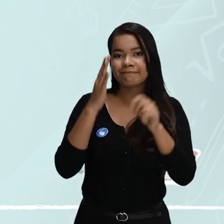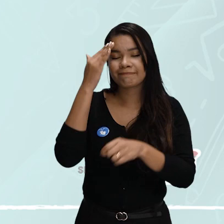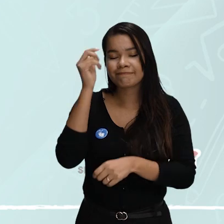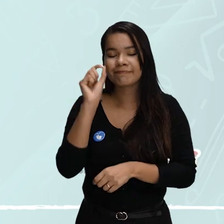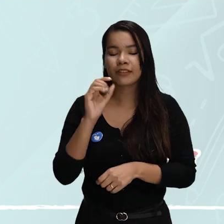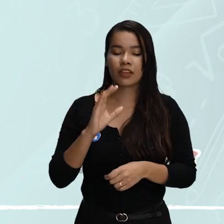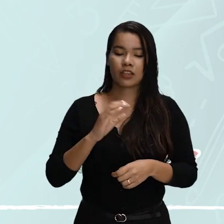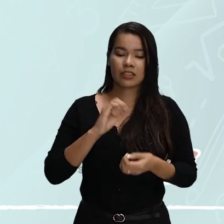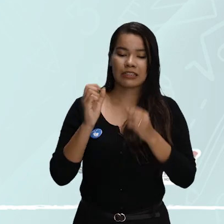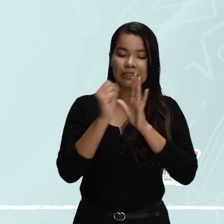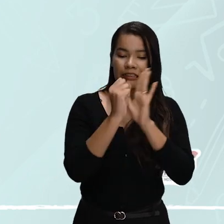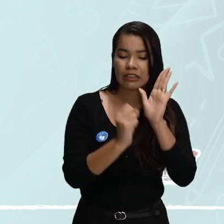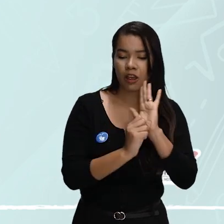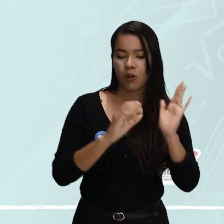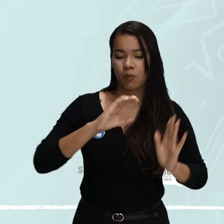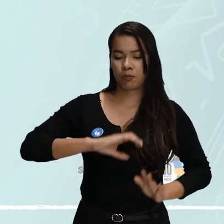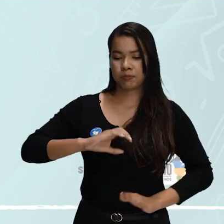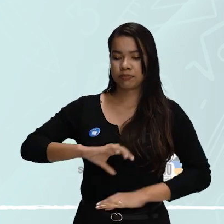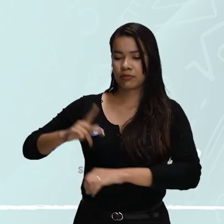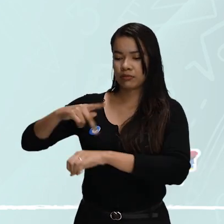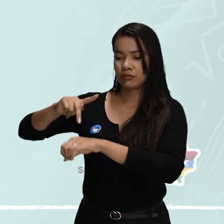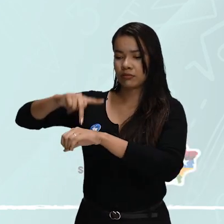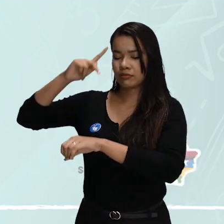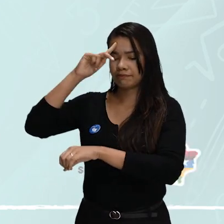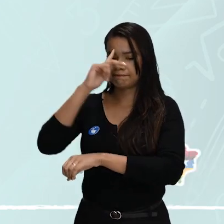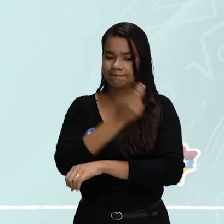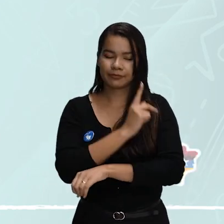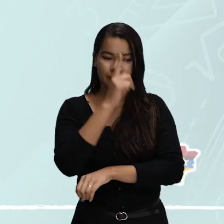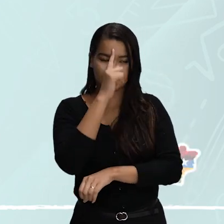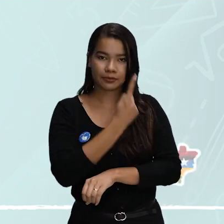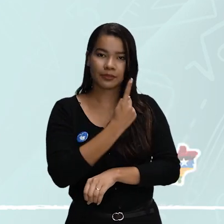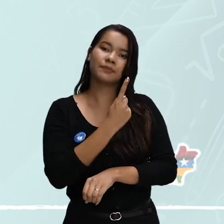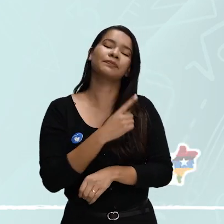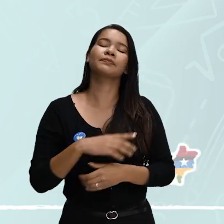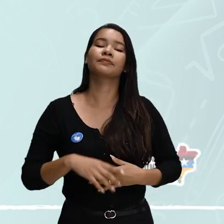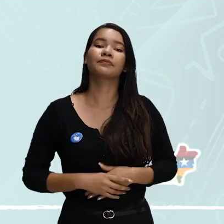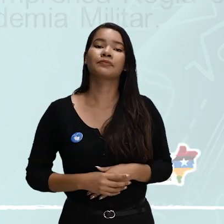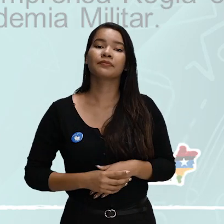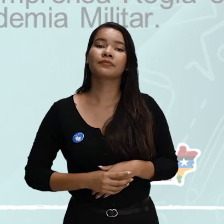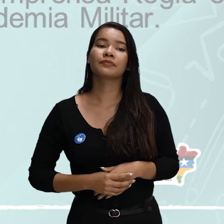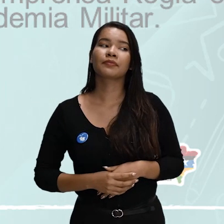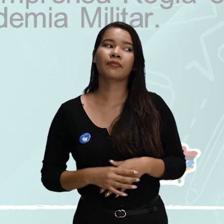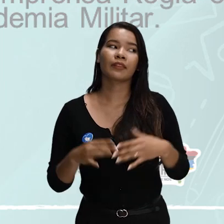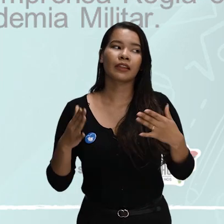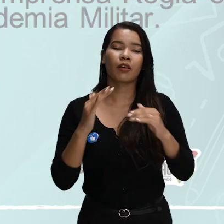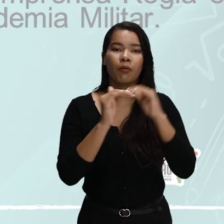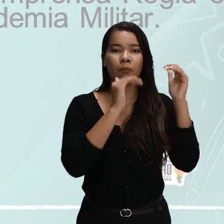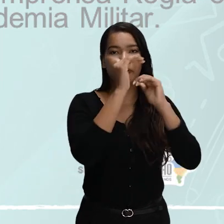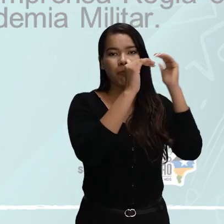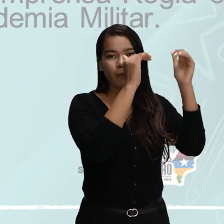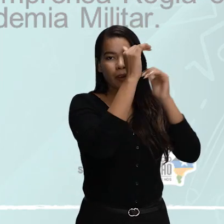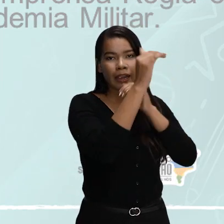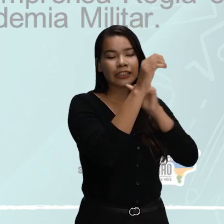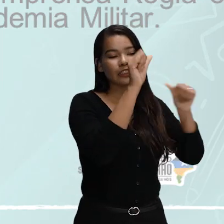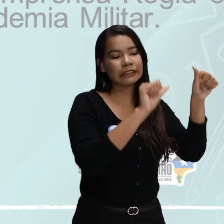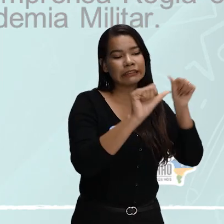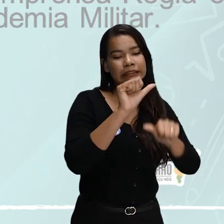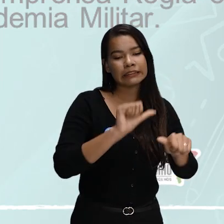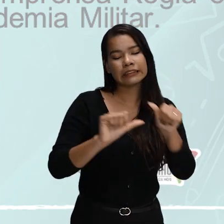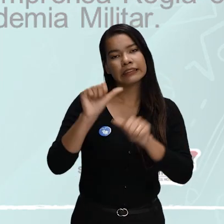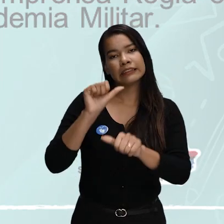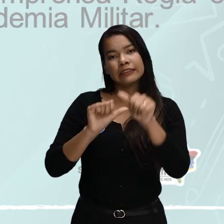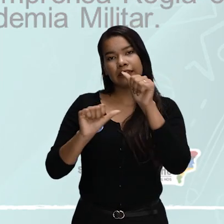colonização portuguesa, nós ficávamos presos aos padrões europeus. Então, esse processo é de